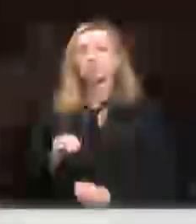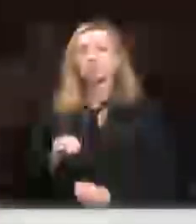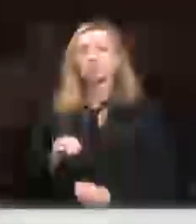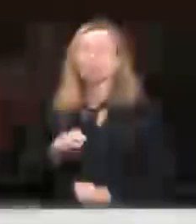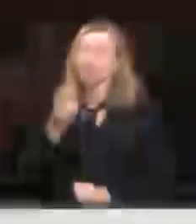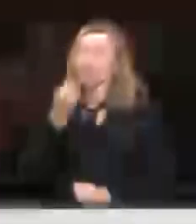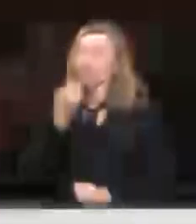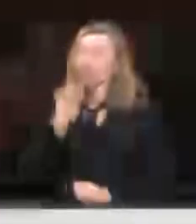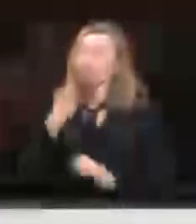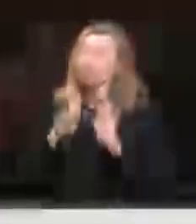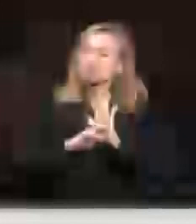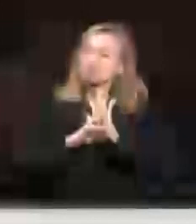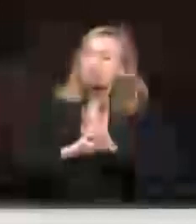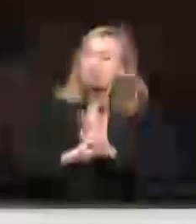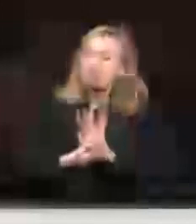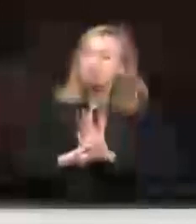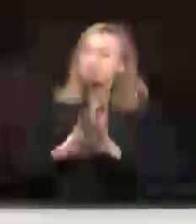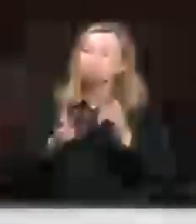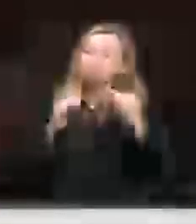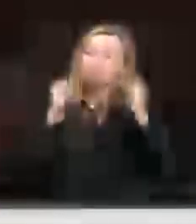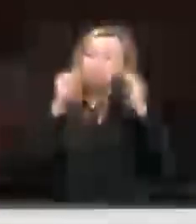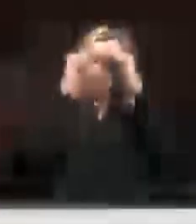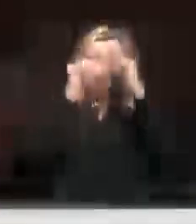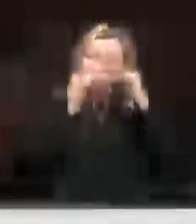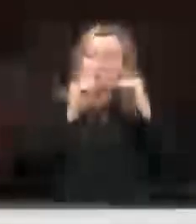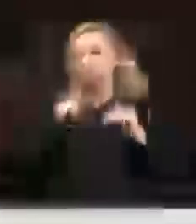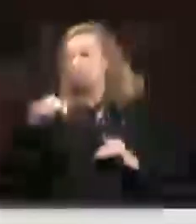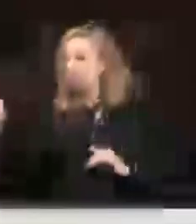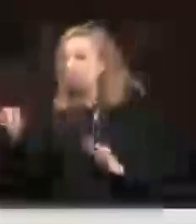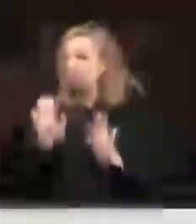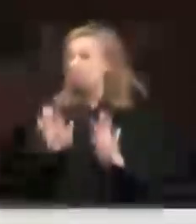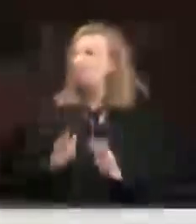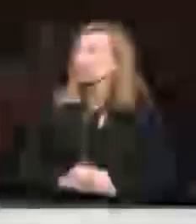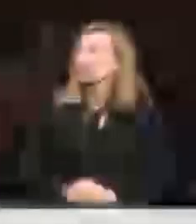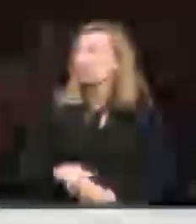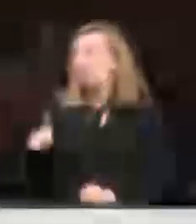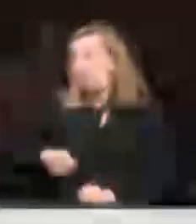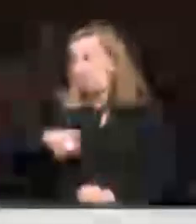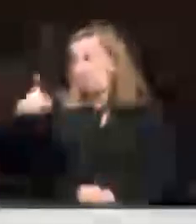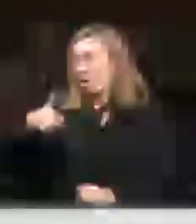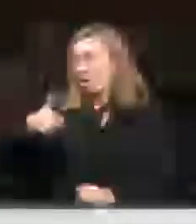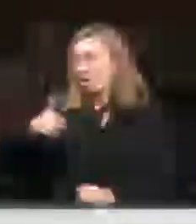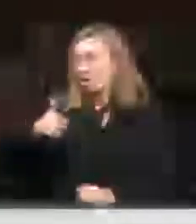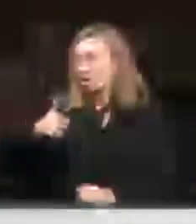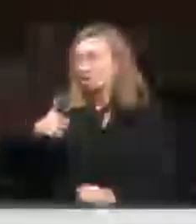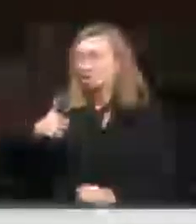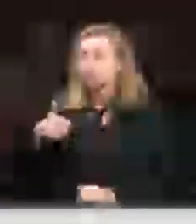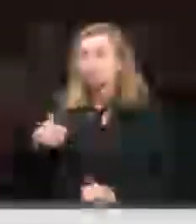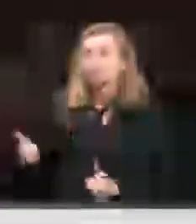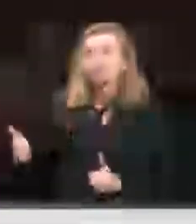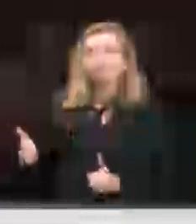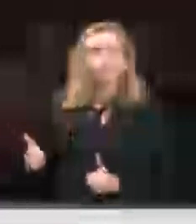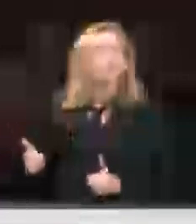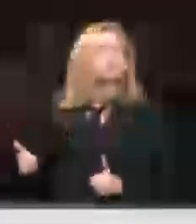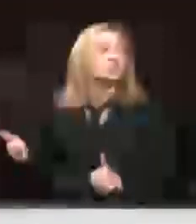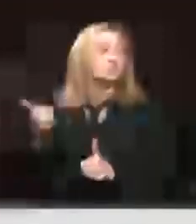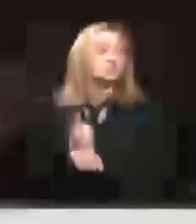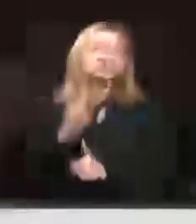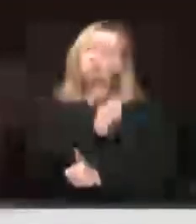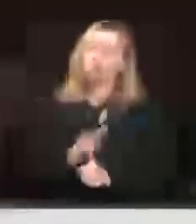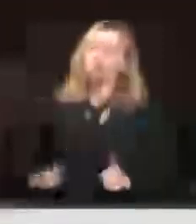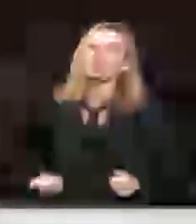apresentava, com todo respeito aos demais, o melhor para assumir o governo do Rio